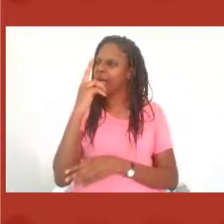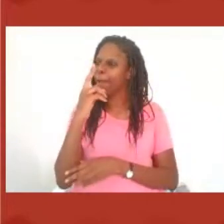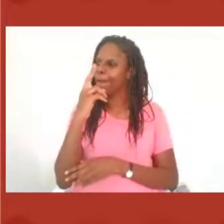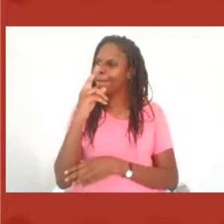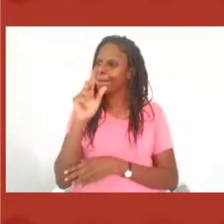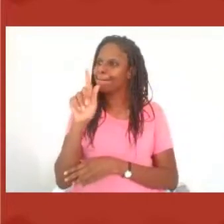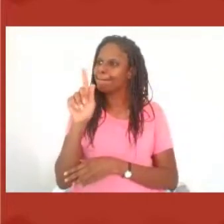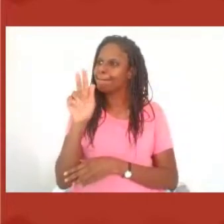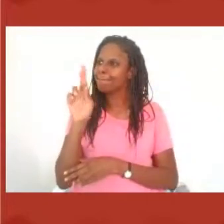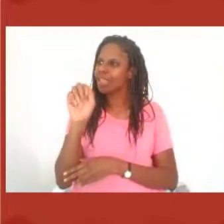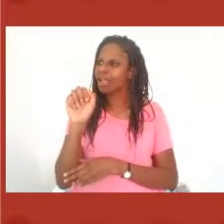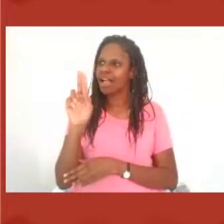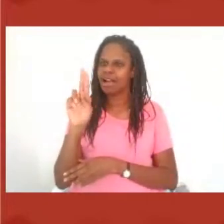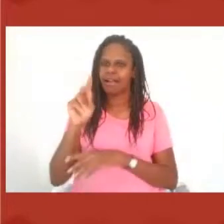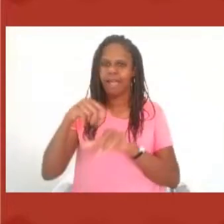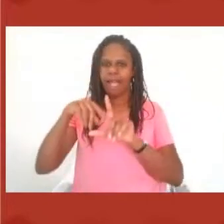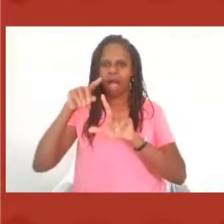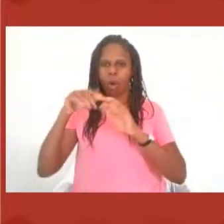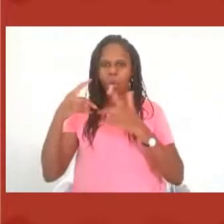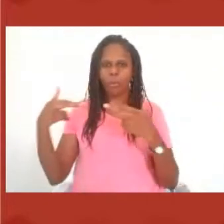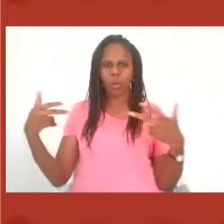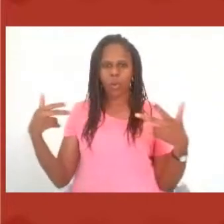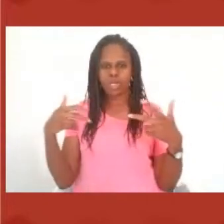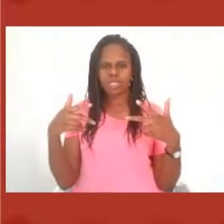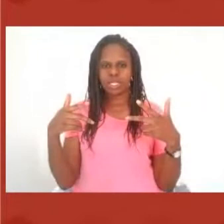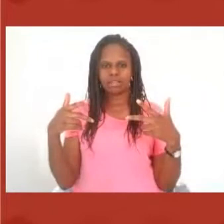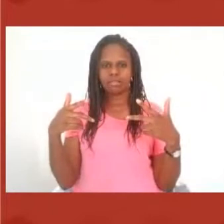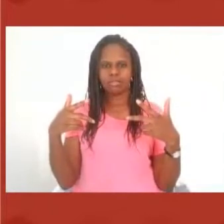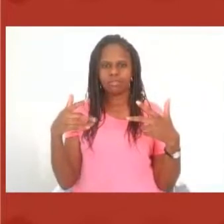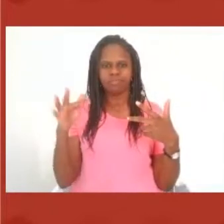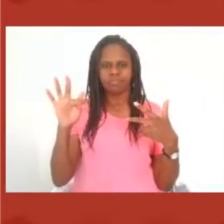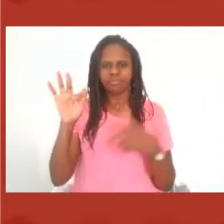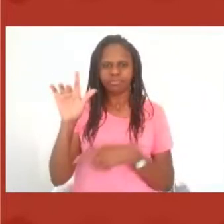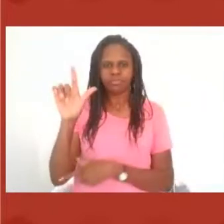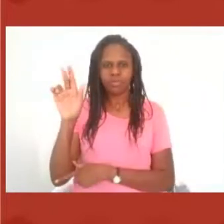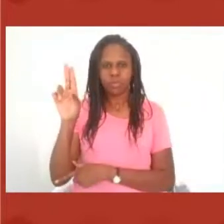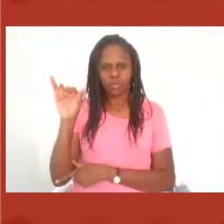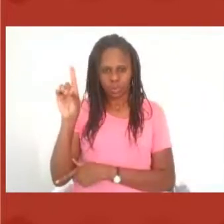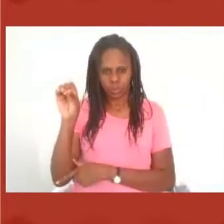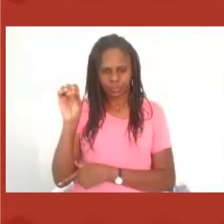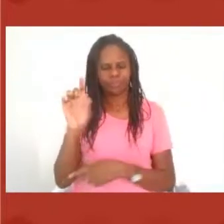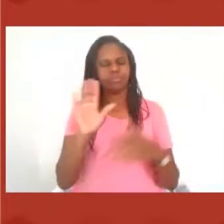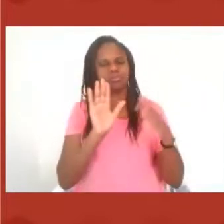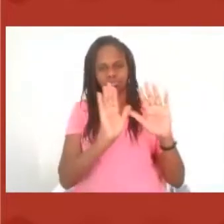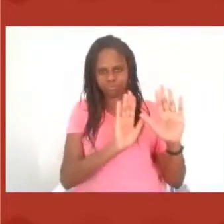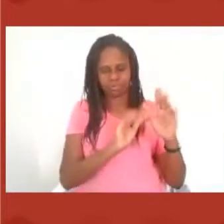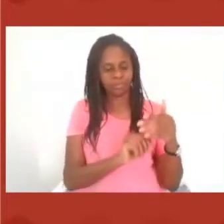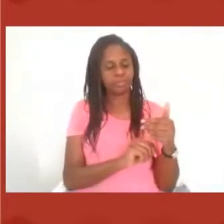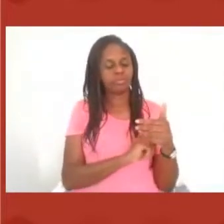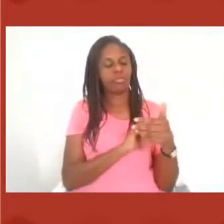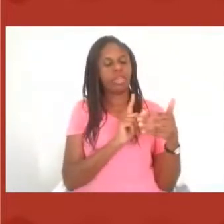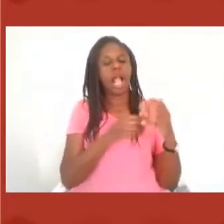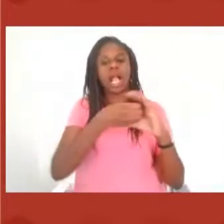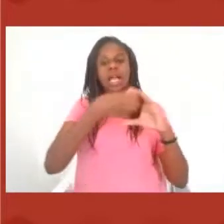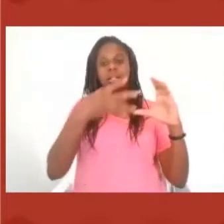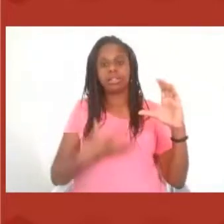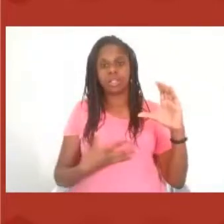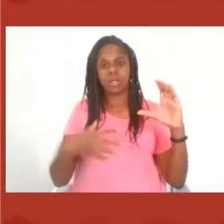de algo que é fluido, né? Acho que não precisa tirar nada, vamos deixar tudo aí. As características do